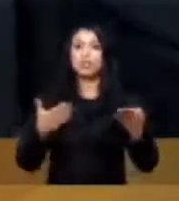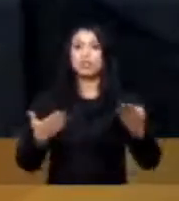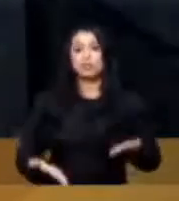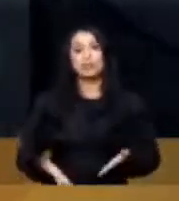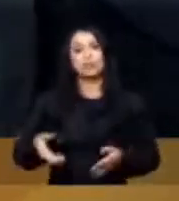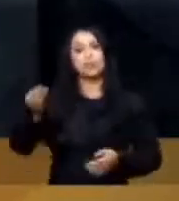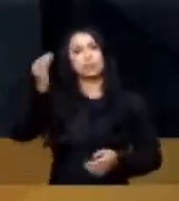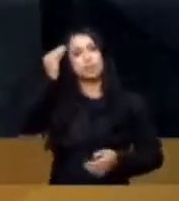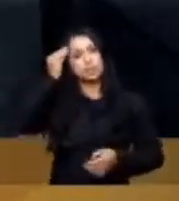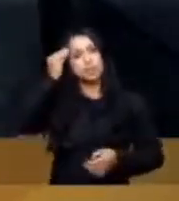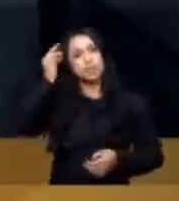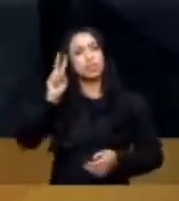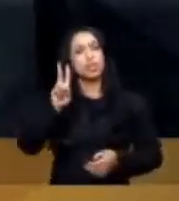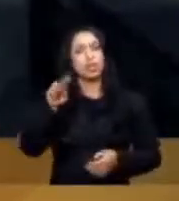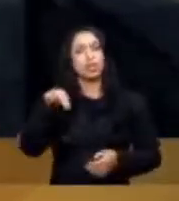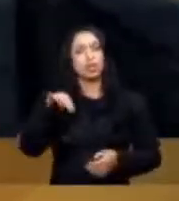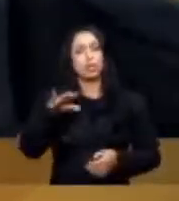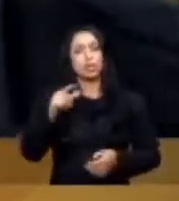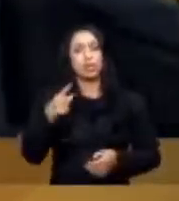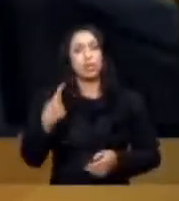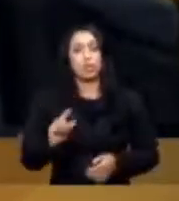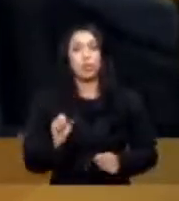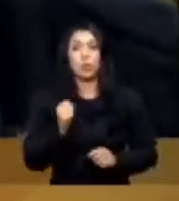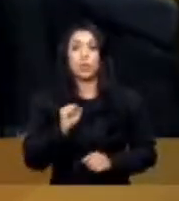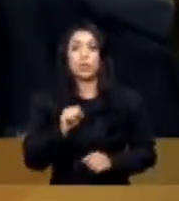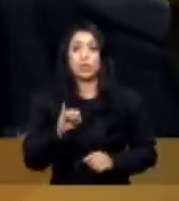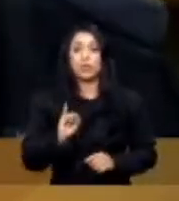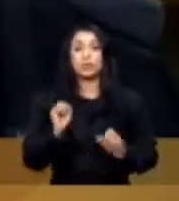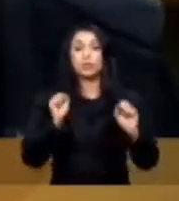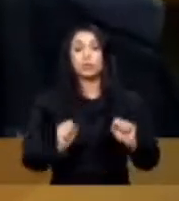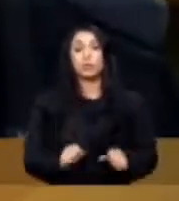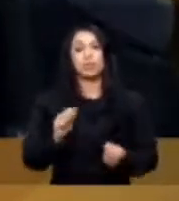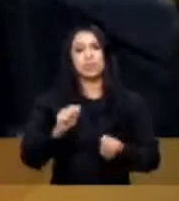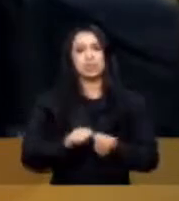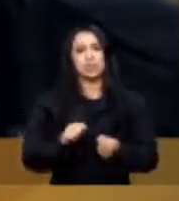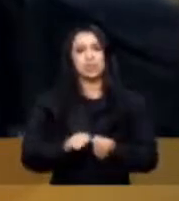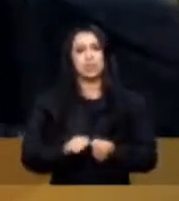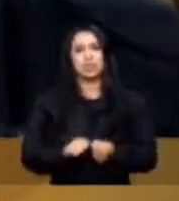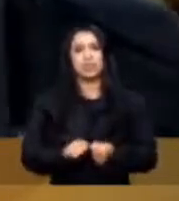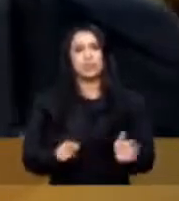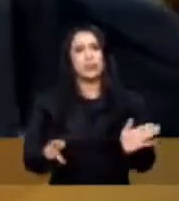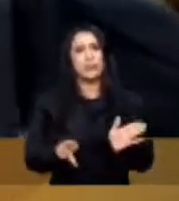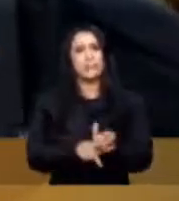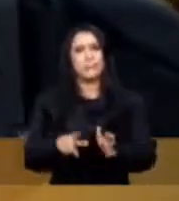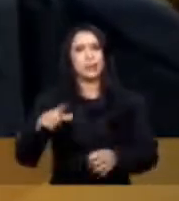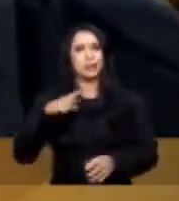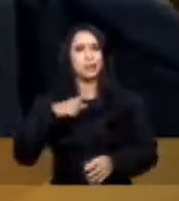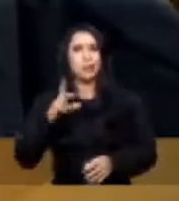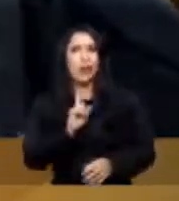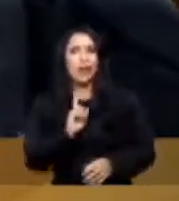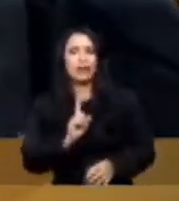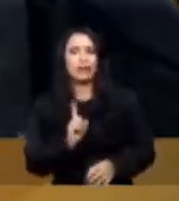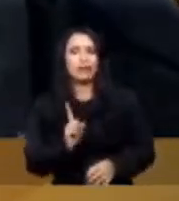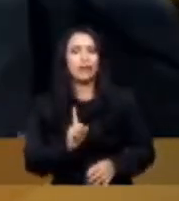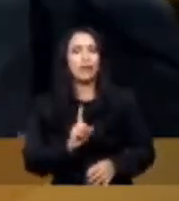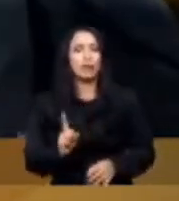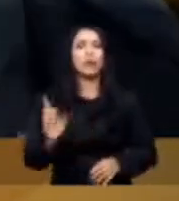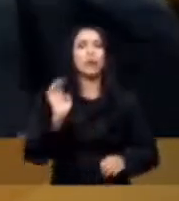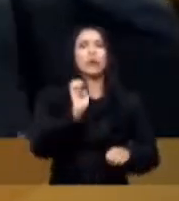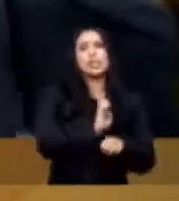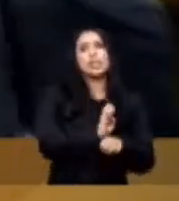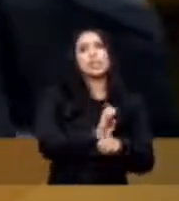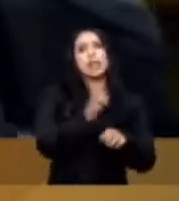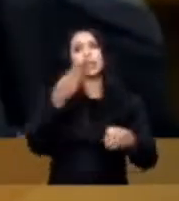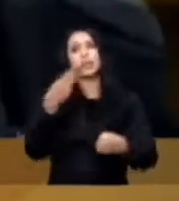se isso pudesse fazer, poderia fazer com os bens próprios, não com bens de estados